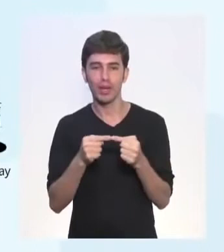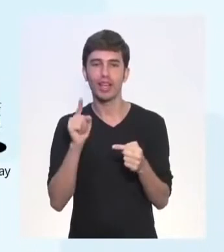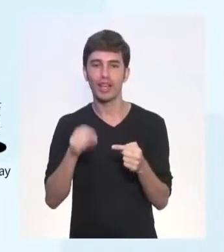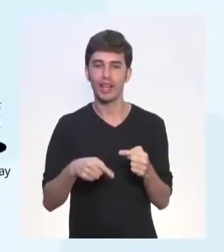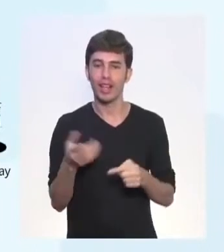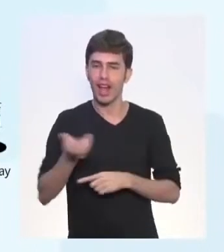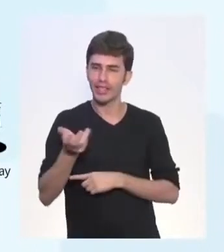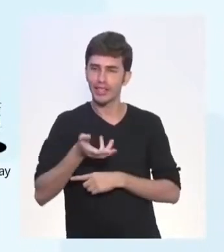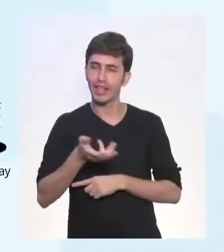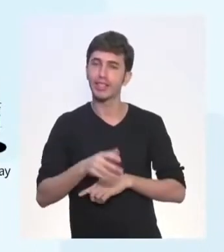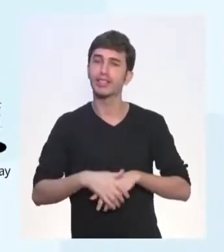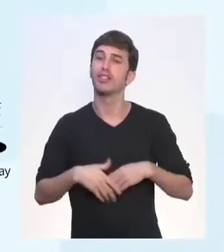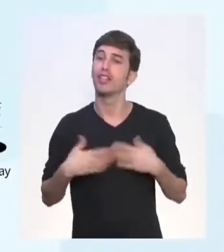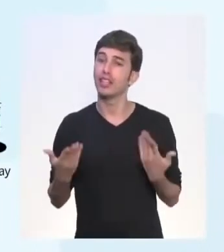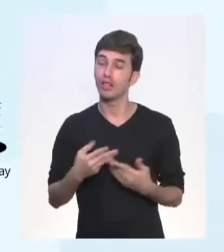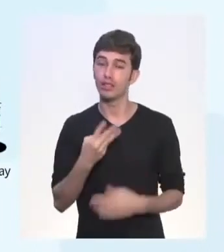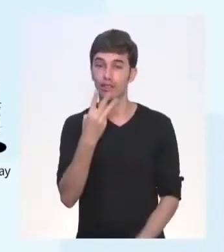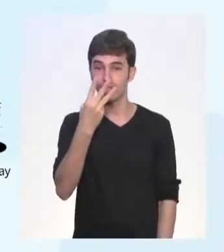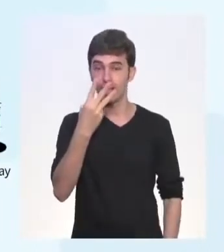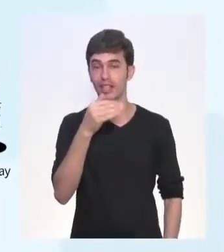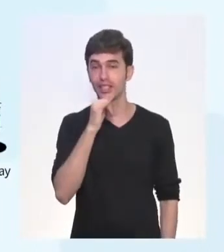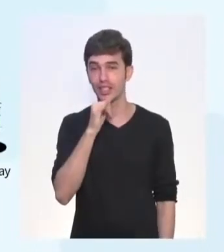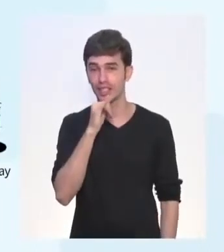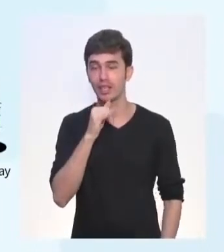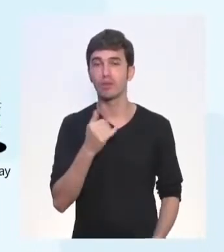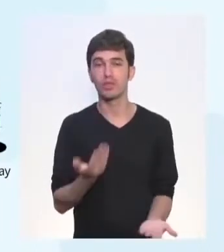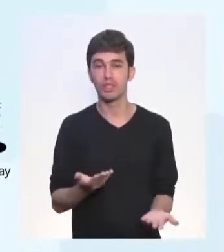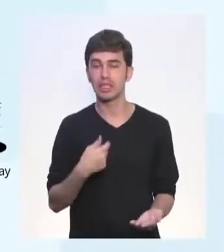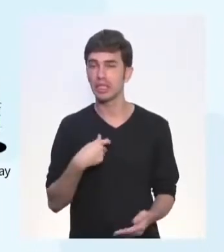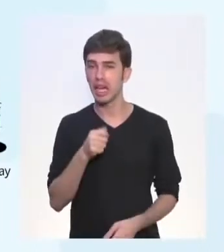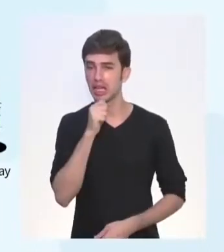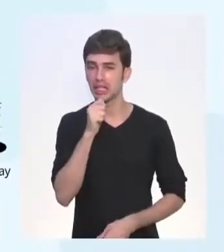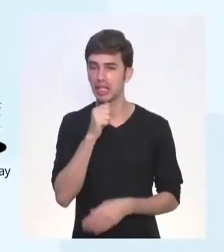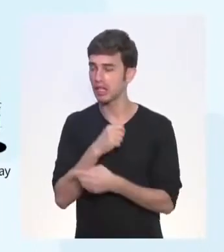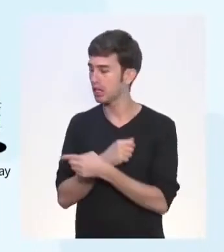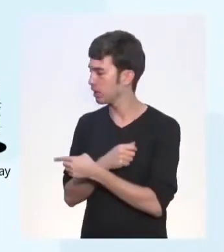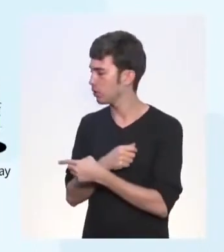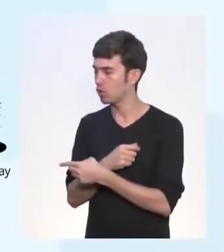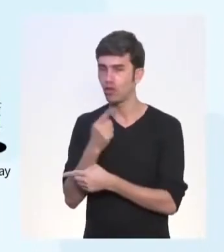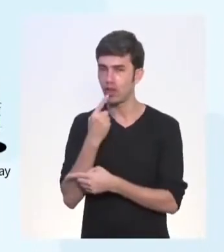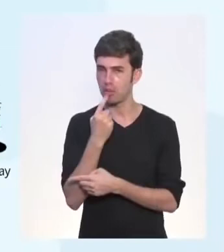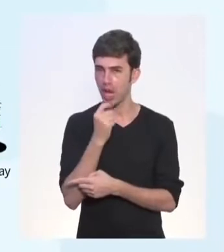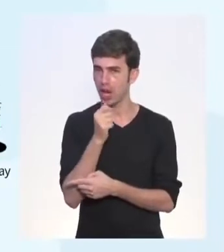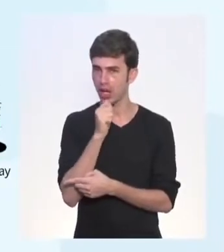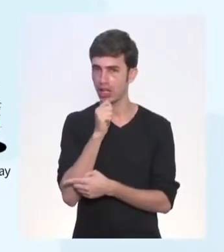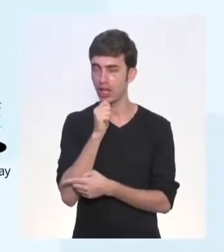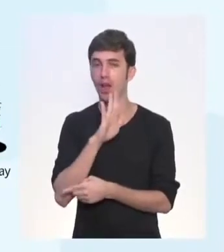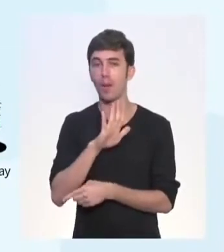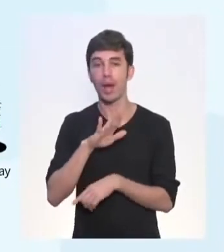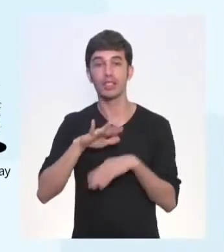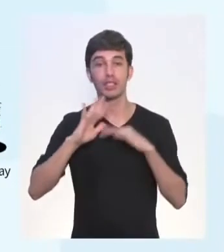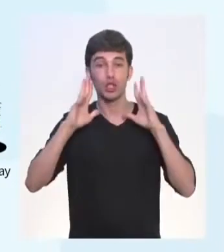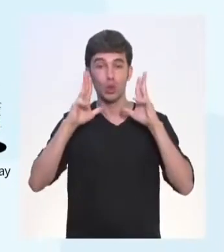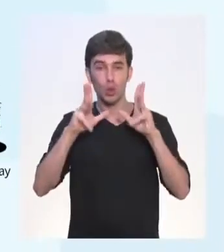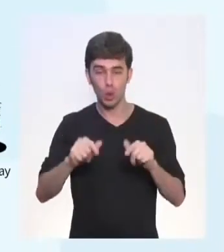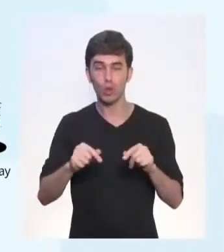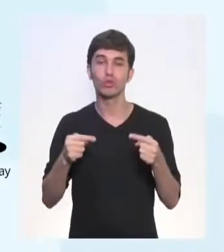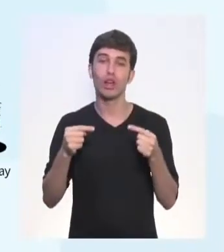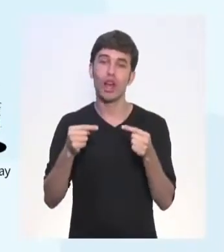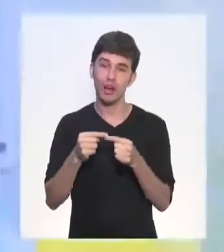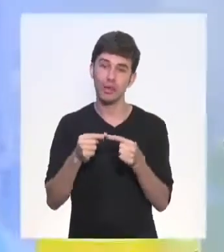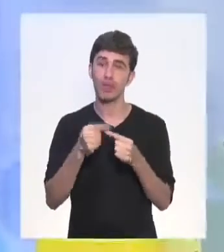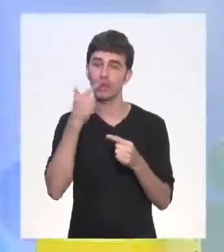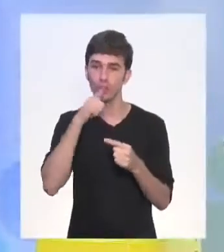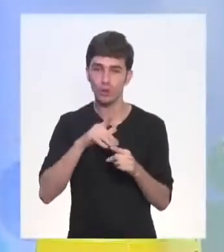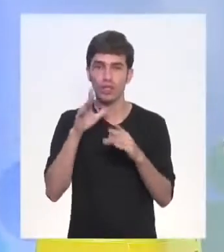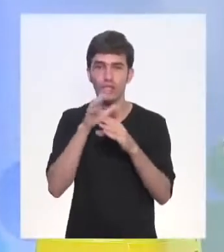da aceleração. Então, são 3 exemplos aí, que não foram citados ali embaixo, mas que todas, de alguma maneira geral, a